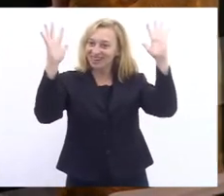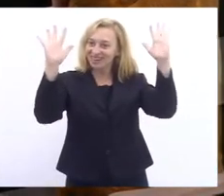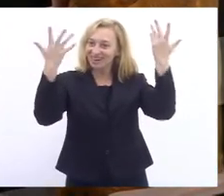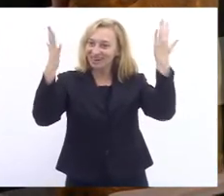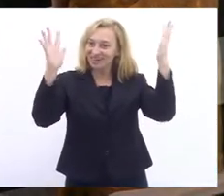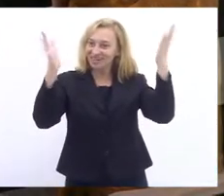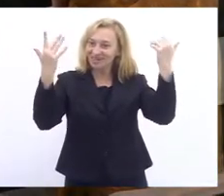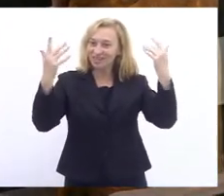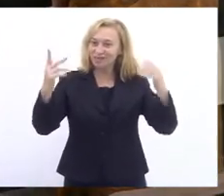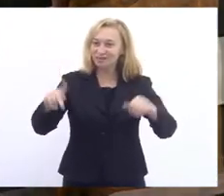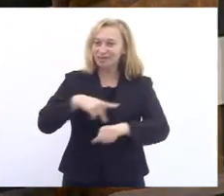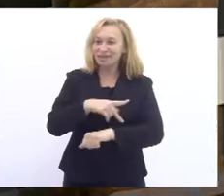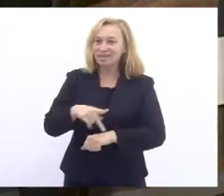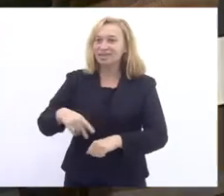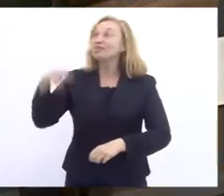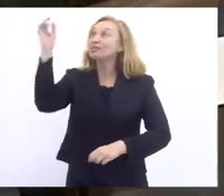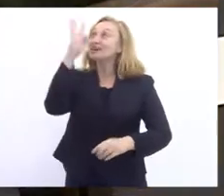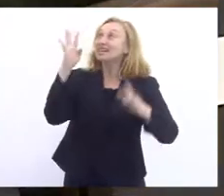o